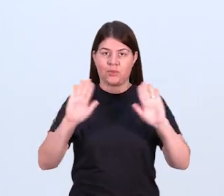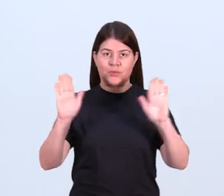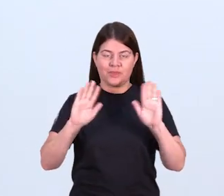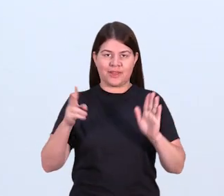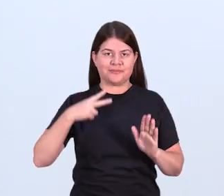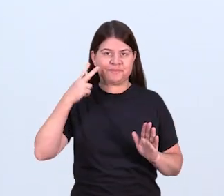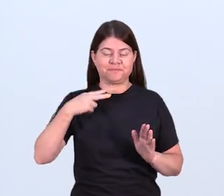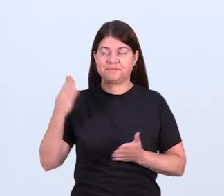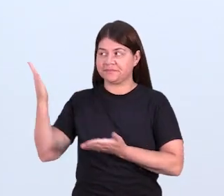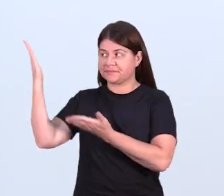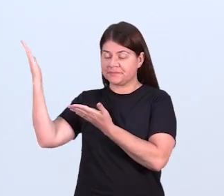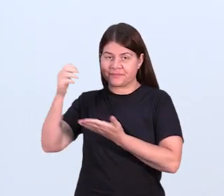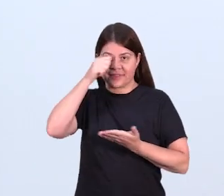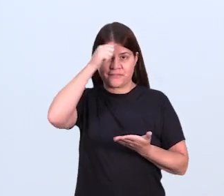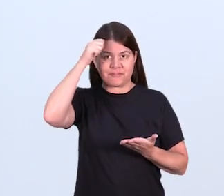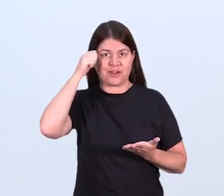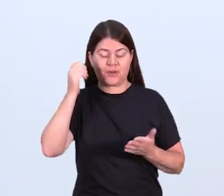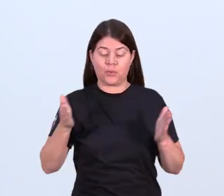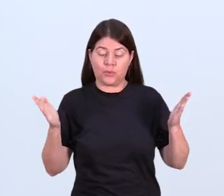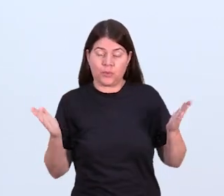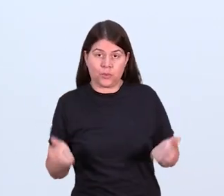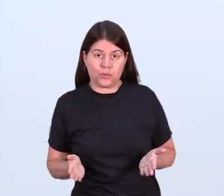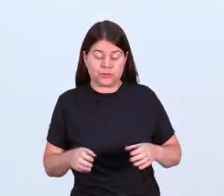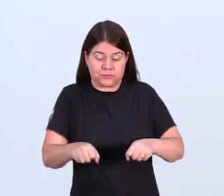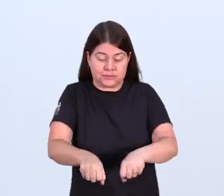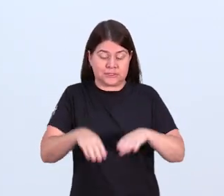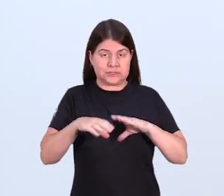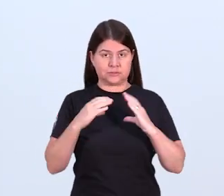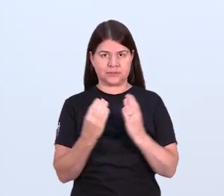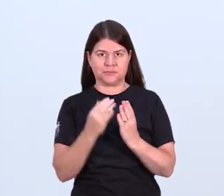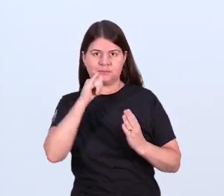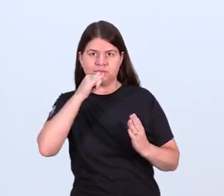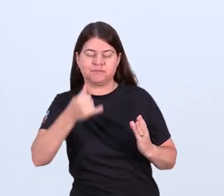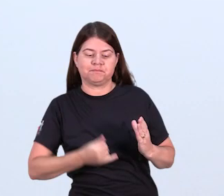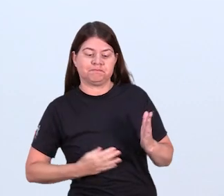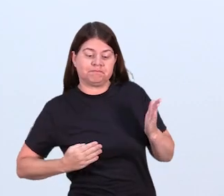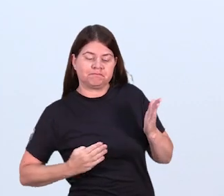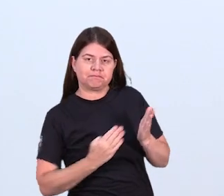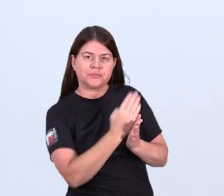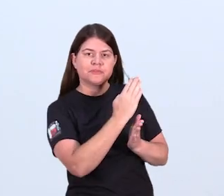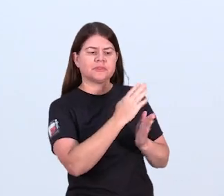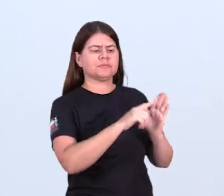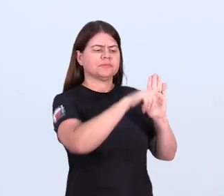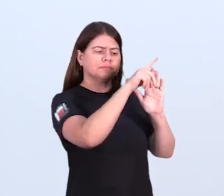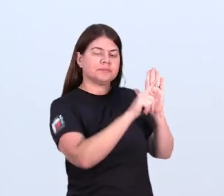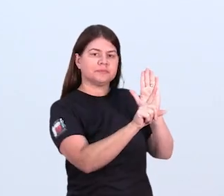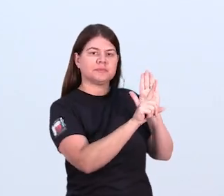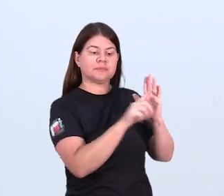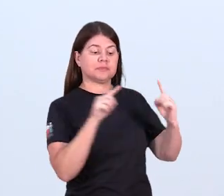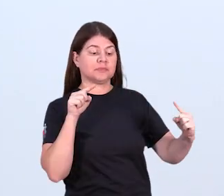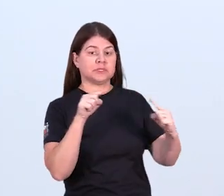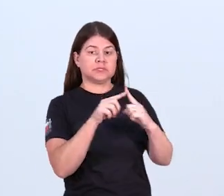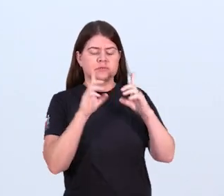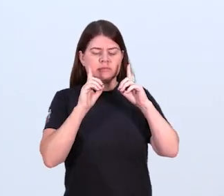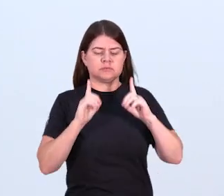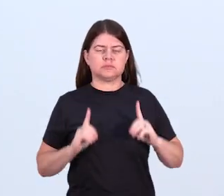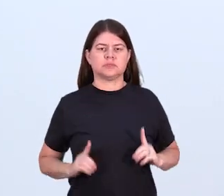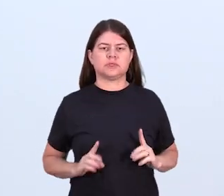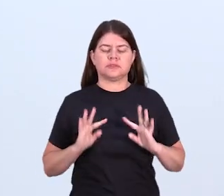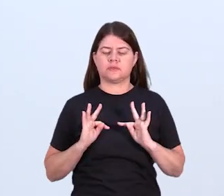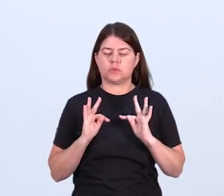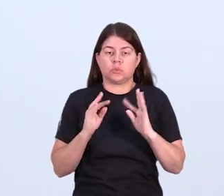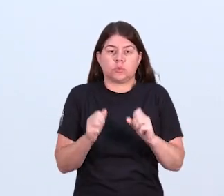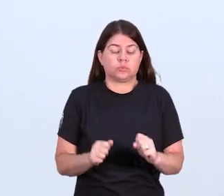Olá, eu sou o vereador Val Freitas e hoje, aqui durante a sessão da Câmara Municipal, aprovamos mais um projeto que traz dignidade